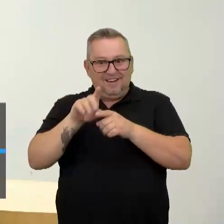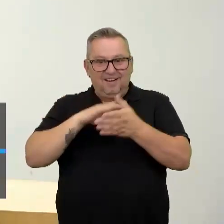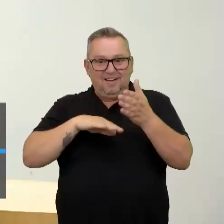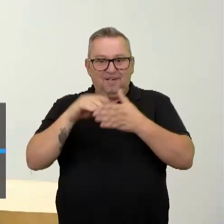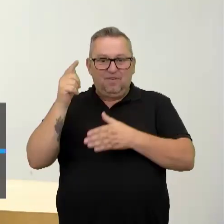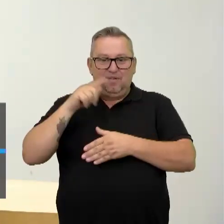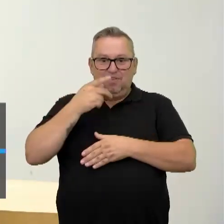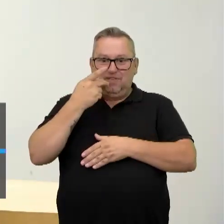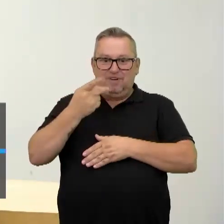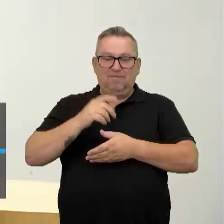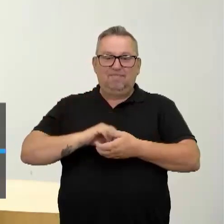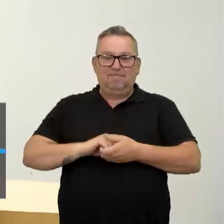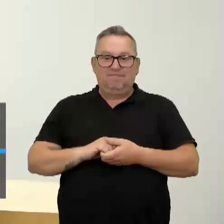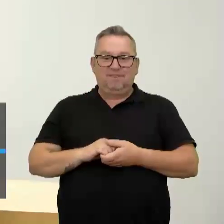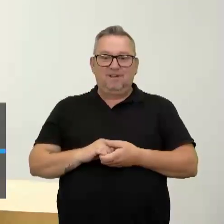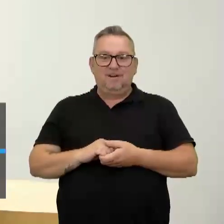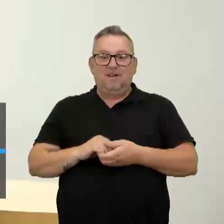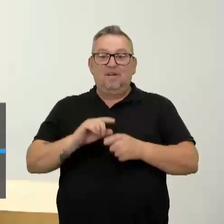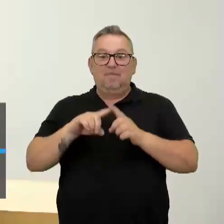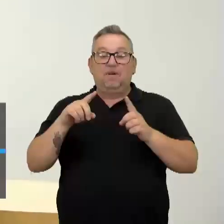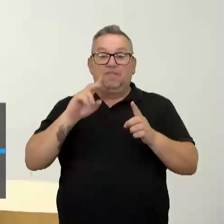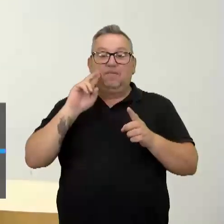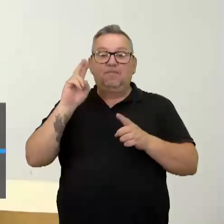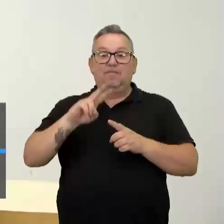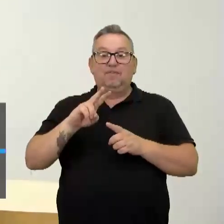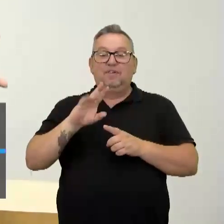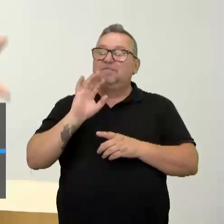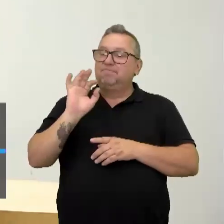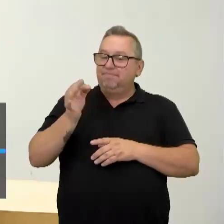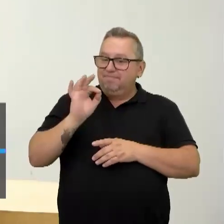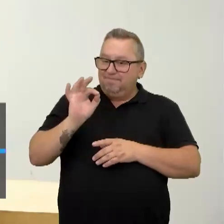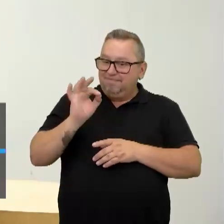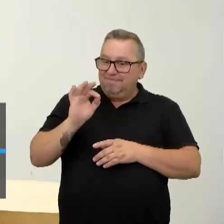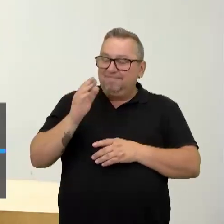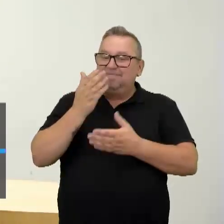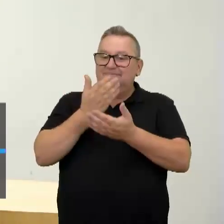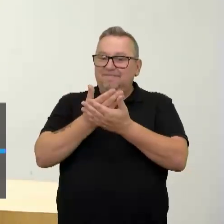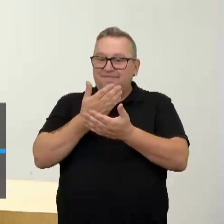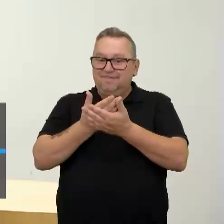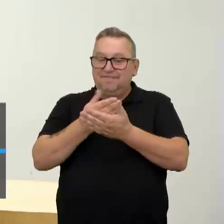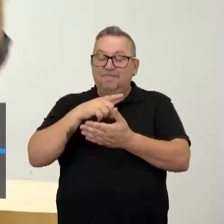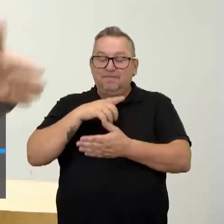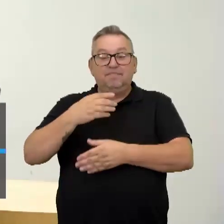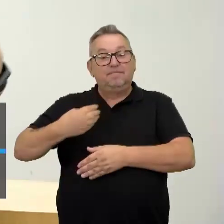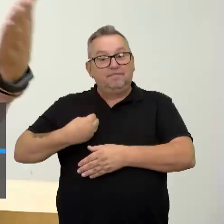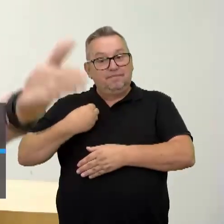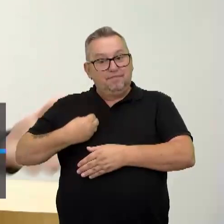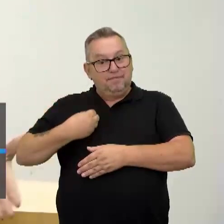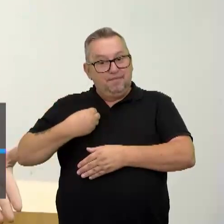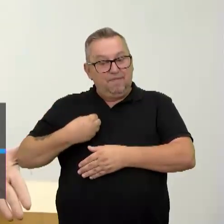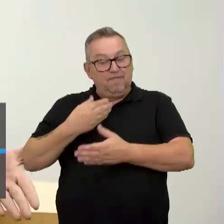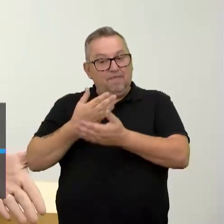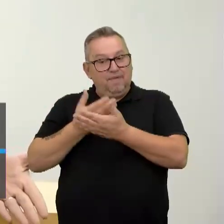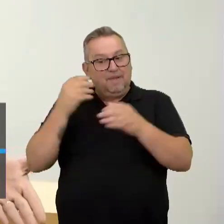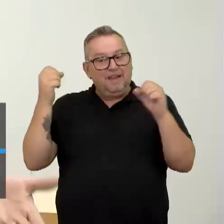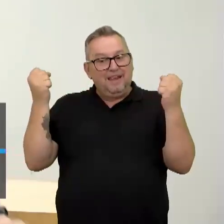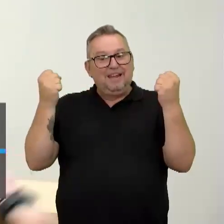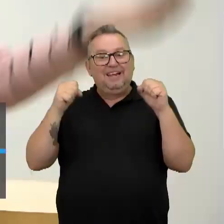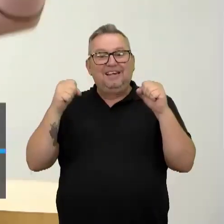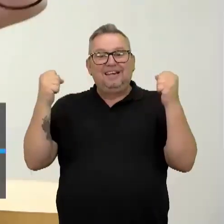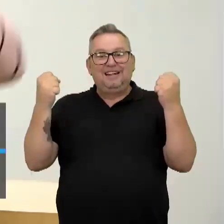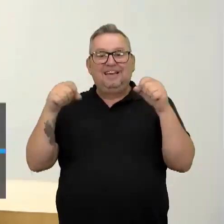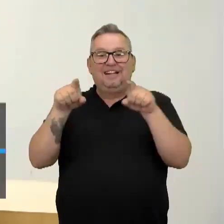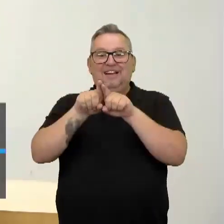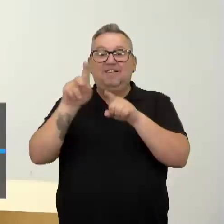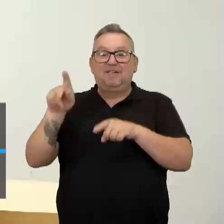falar. Tá tudo bem comigo? Acho que não. Mas vamos lá. É isso aí. Estudantes já estão aqui presentes desde a aula de educação física